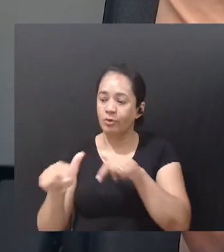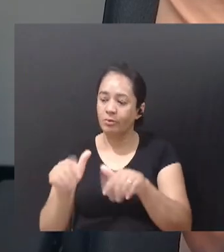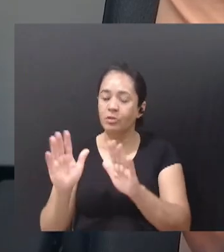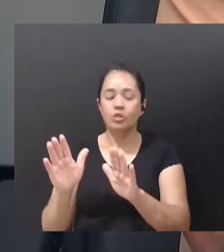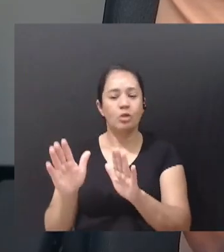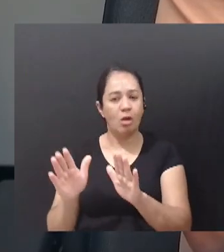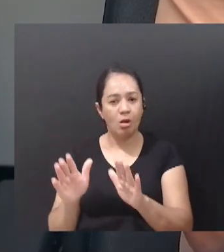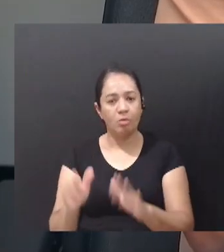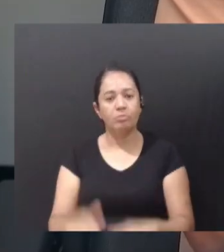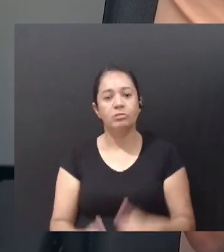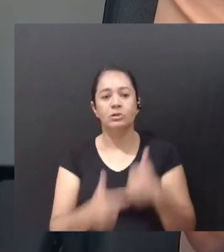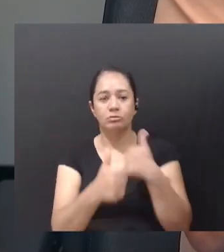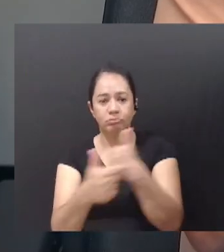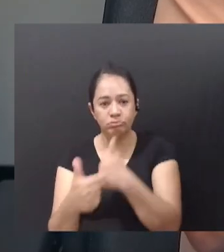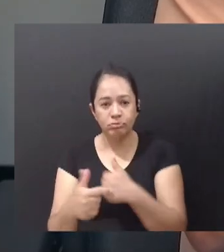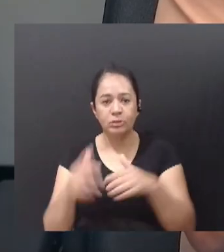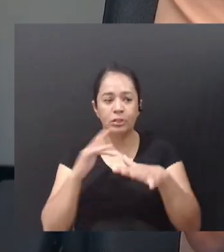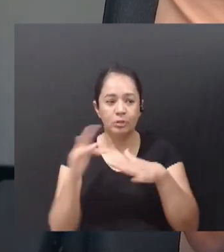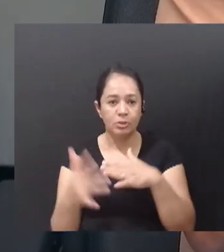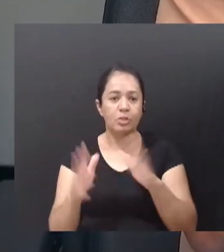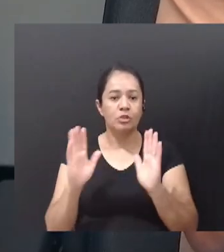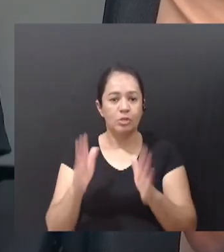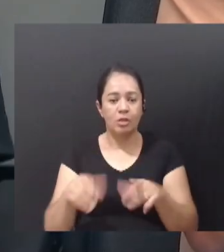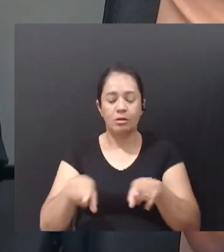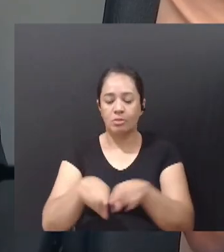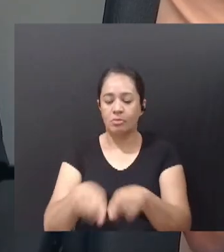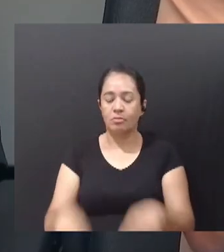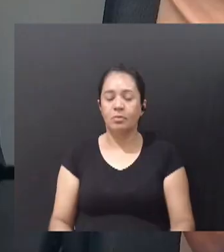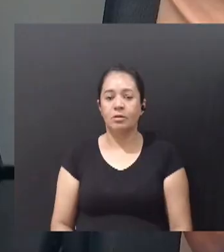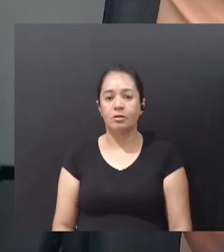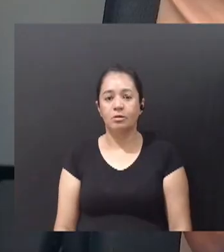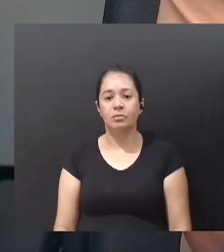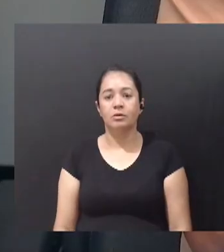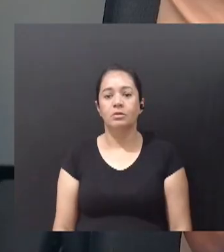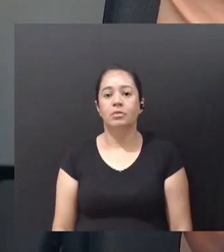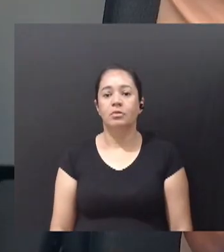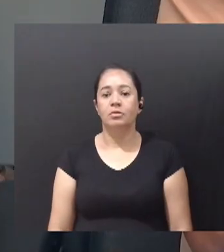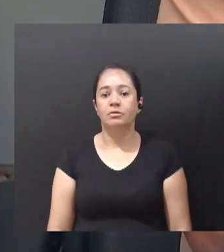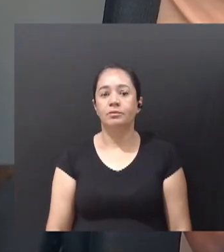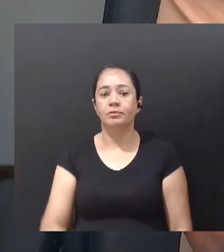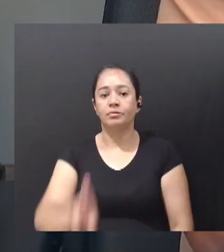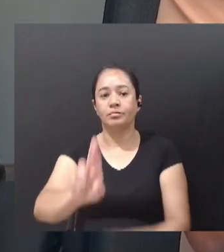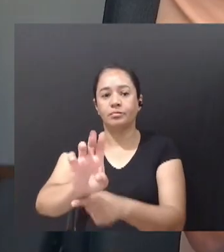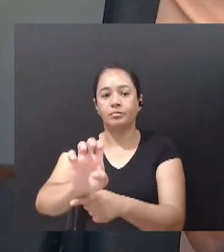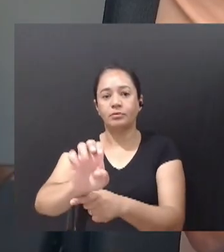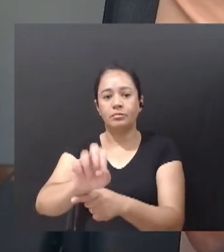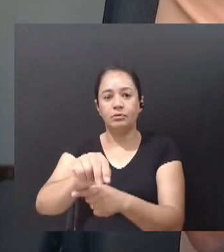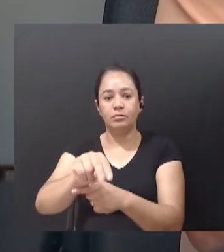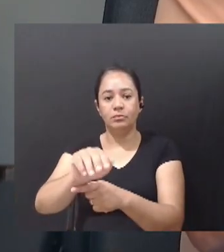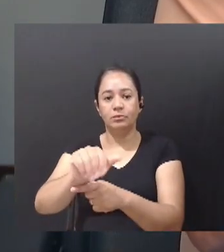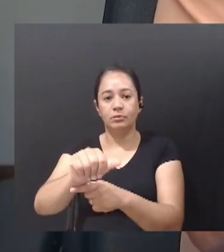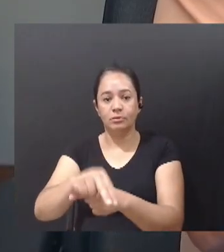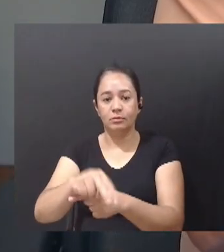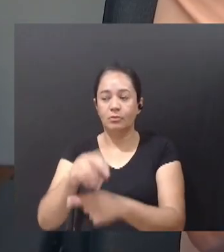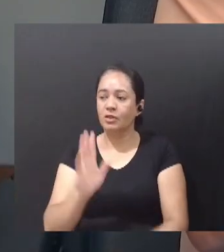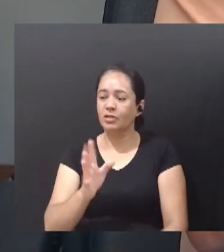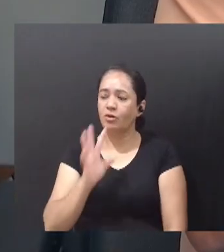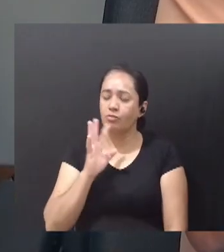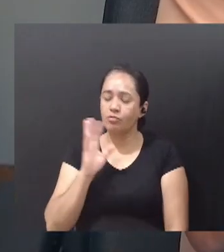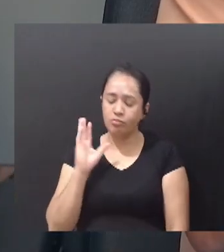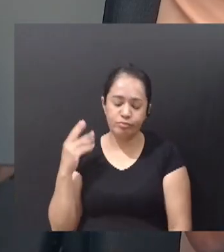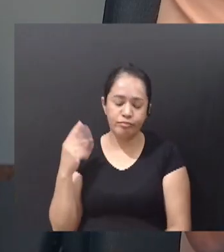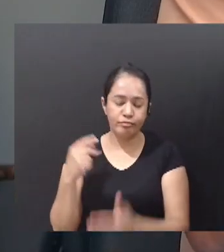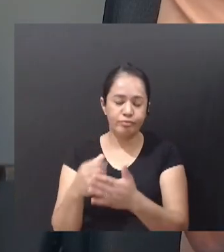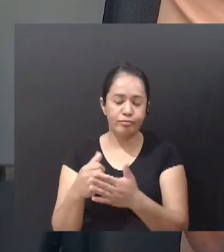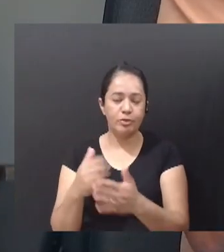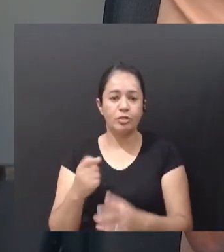também nas redes também. Né? O Renan também faz um tempo já que eu conheço ele também. A gente já esteve em alguns